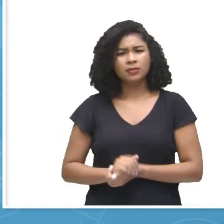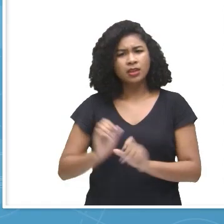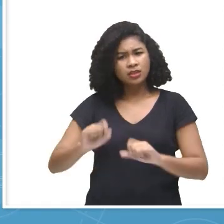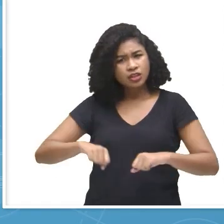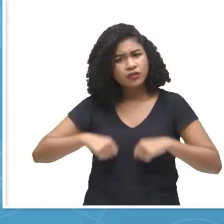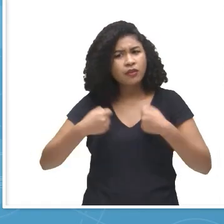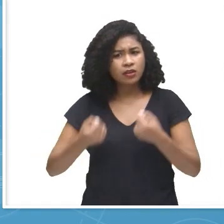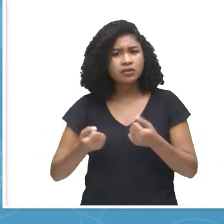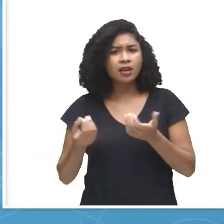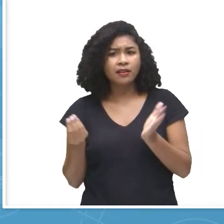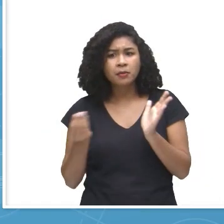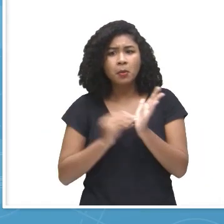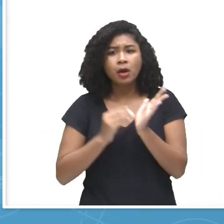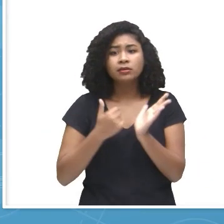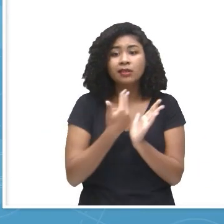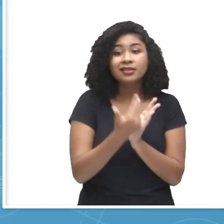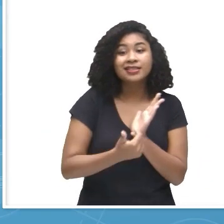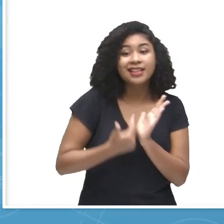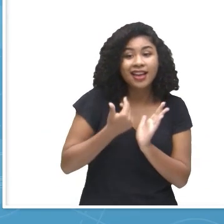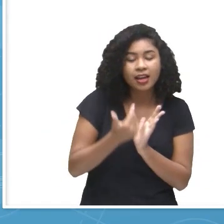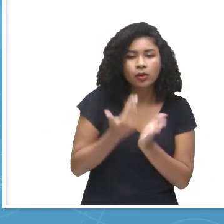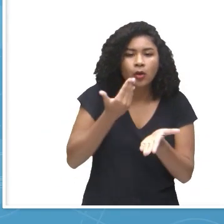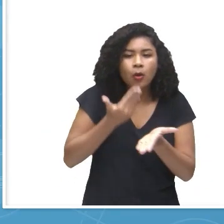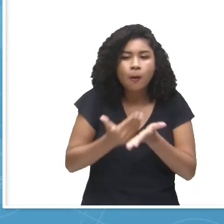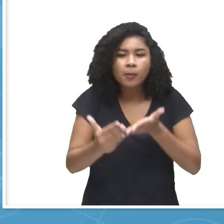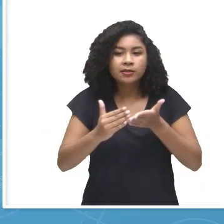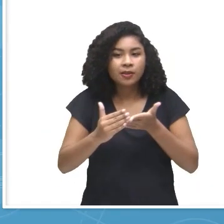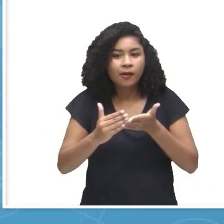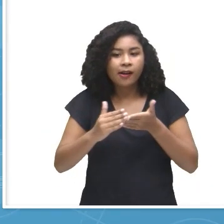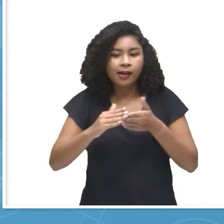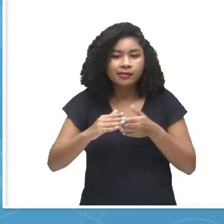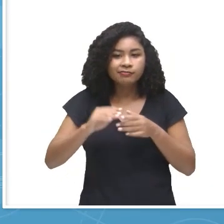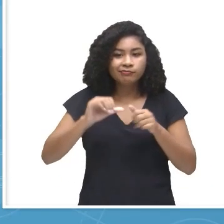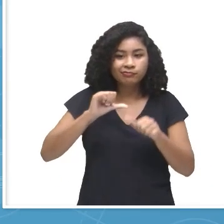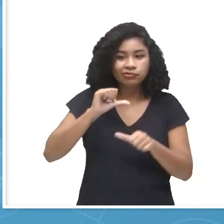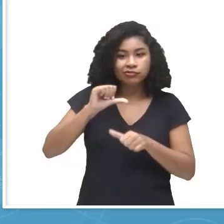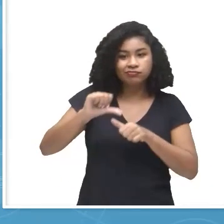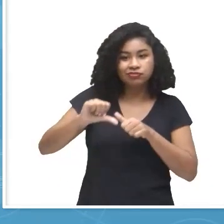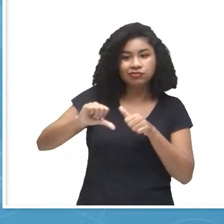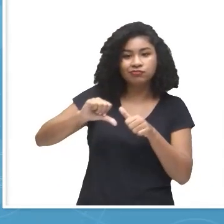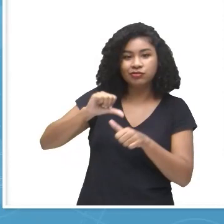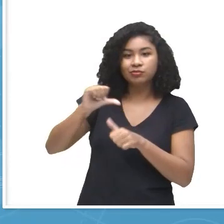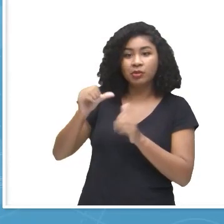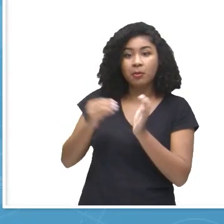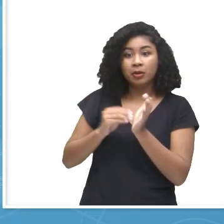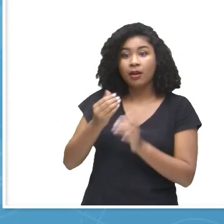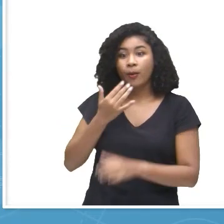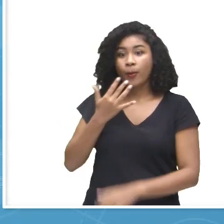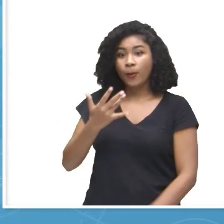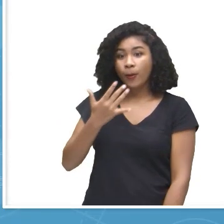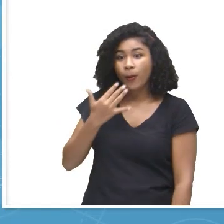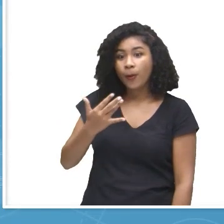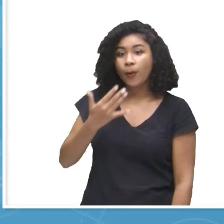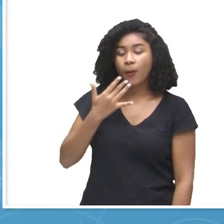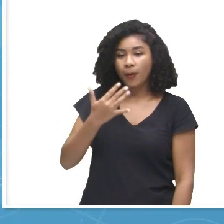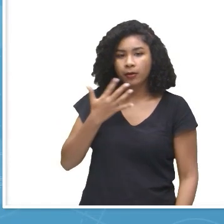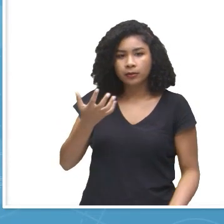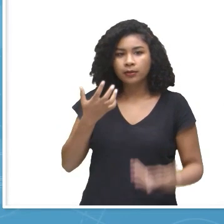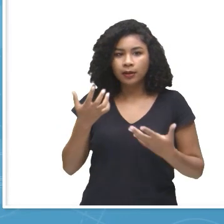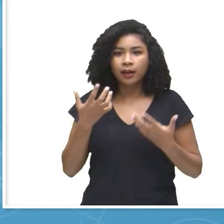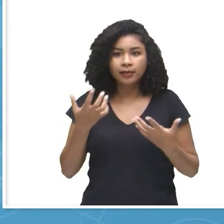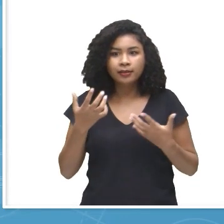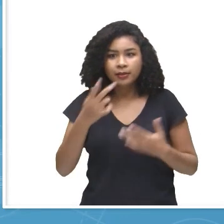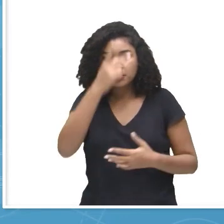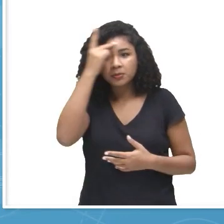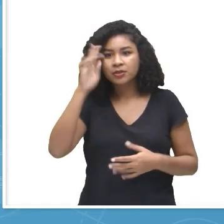esses desenhos eles foram sendo aprimorados, né? Eles começaram a ser coloridos, para tentar chamar mais